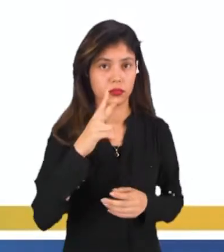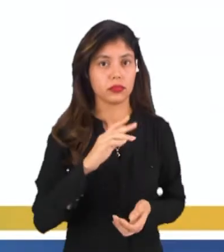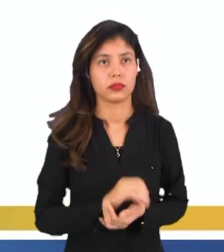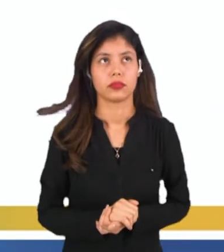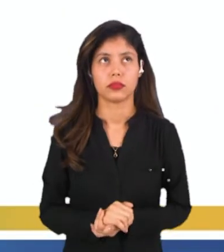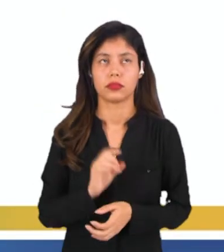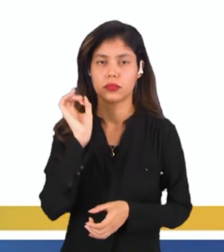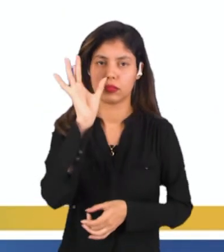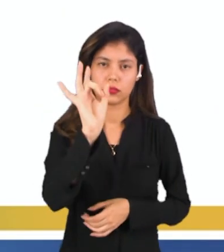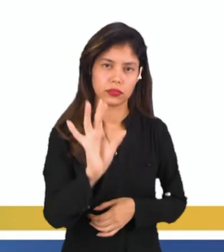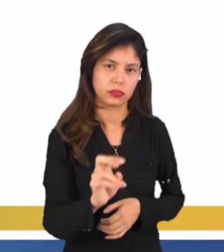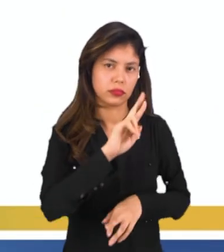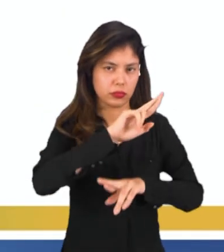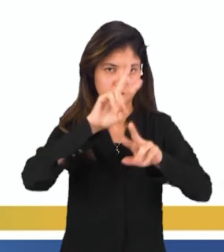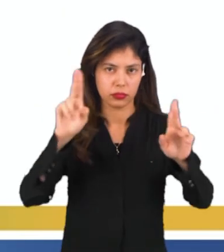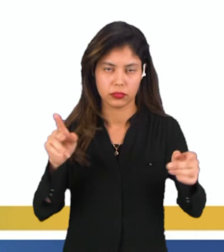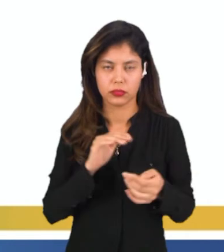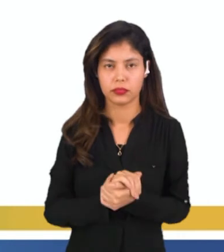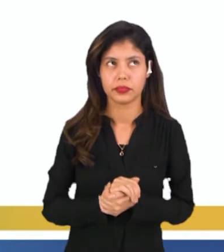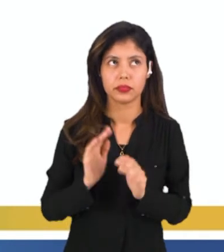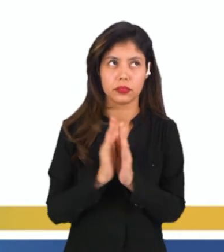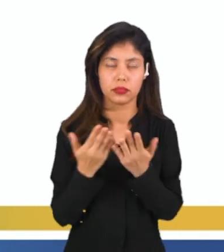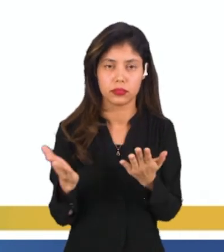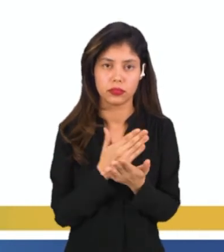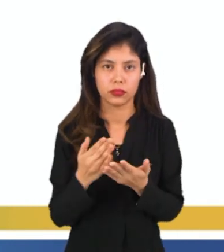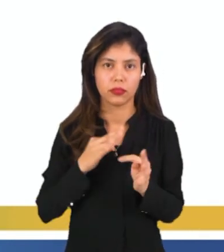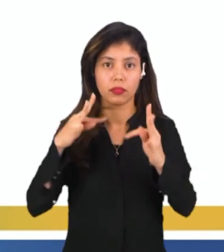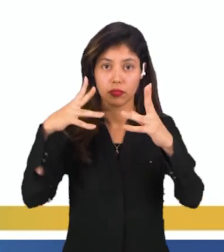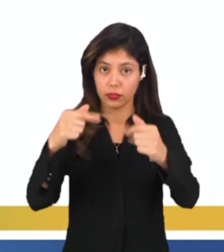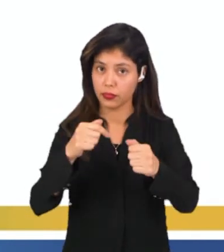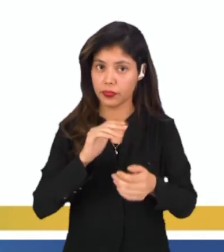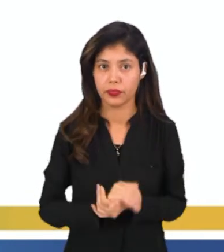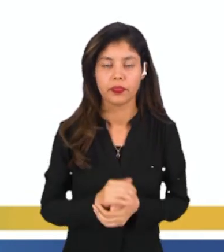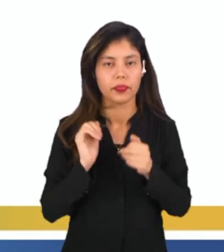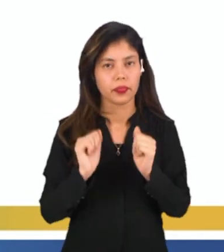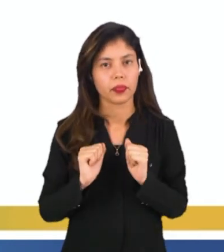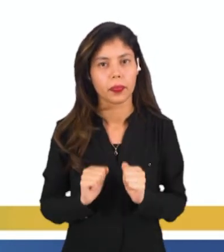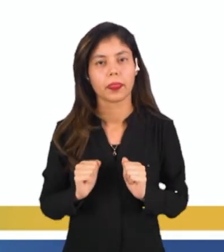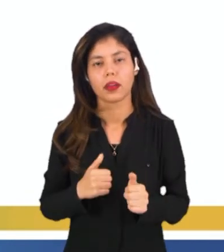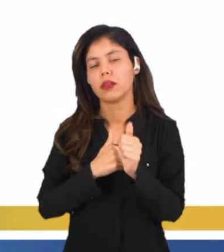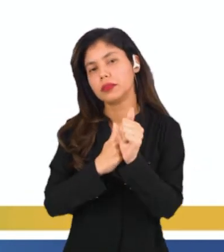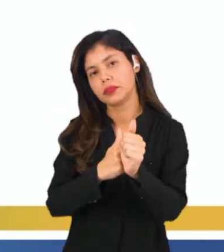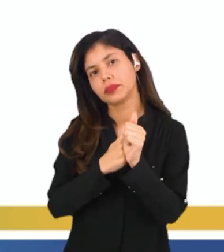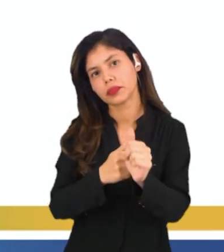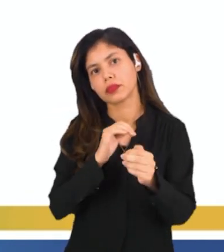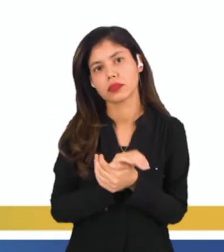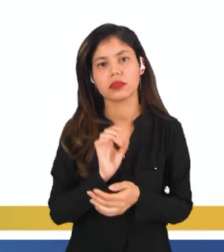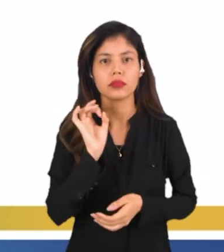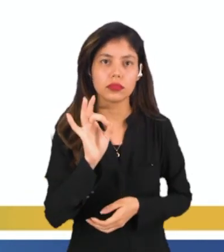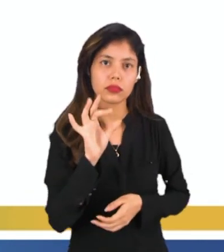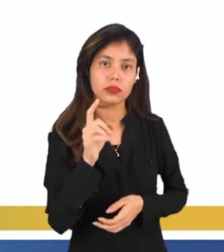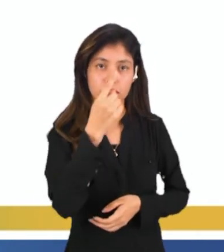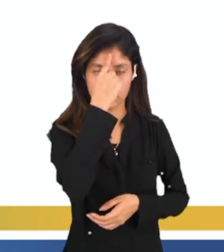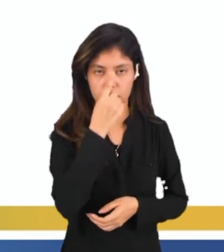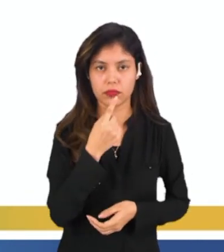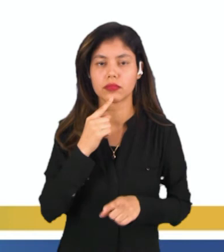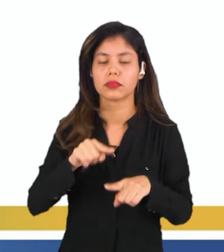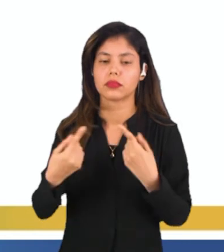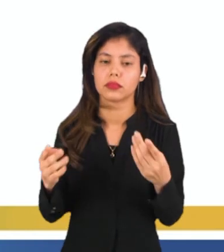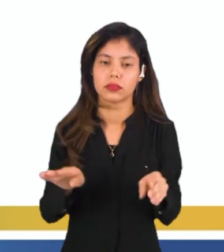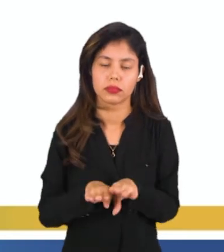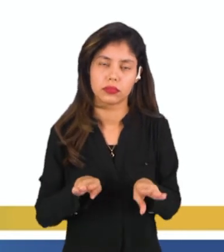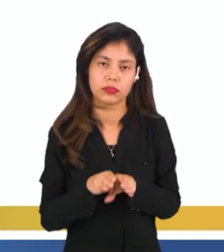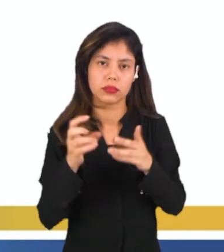ver, tem várias obras do autor Pablo Neruda. Vocês podem acompanhar não só pela imagem, mas